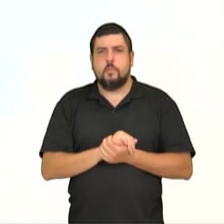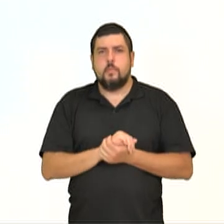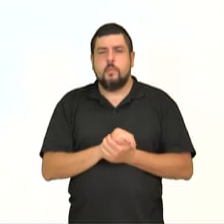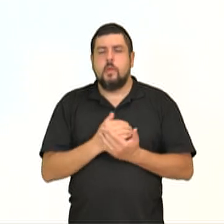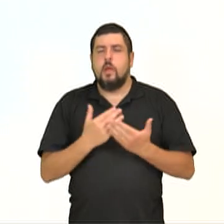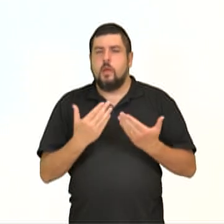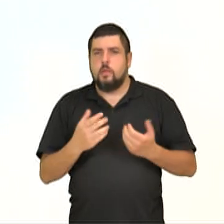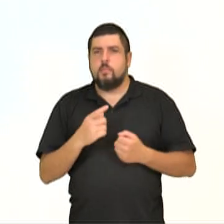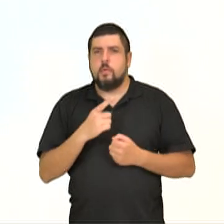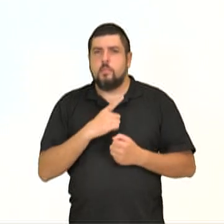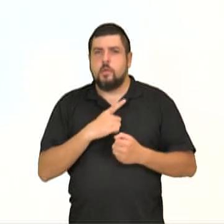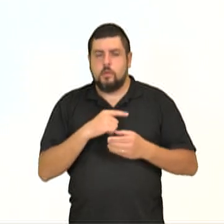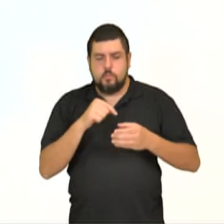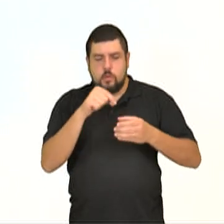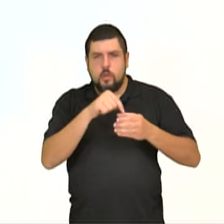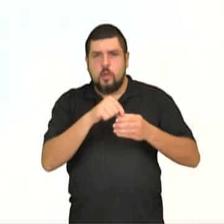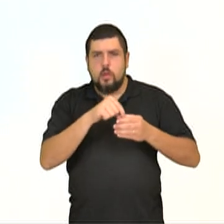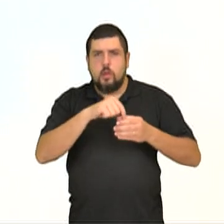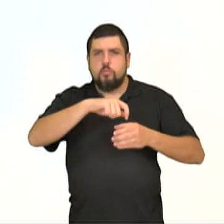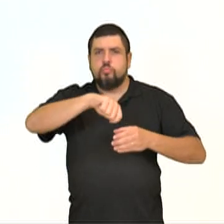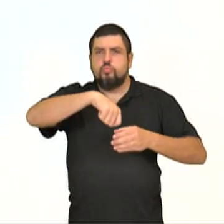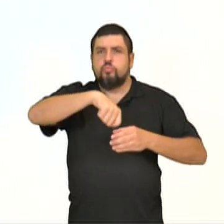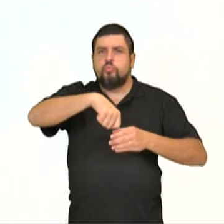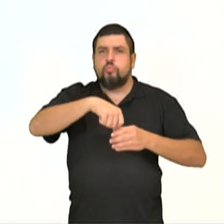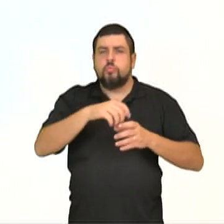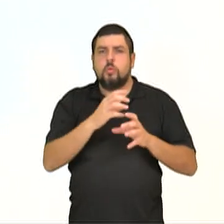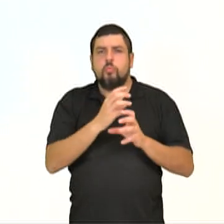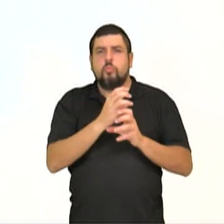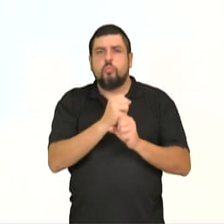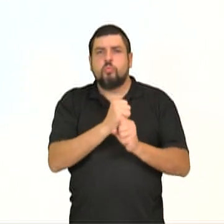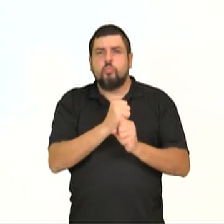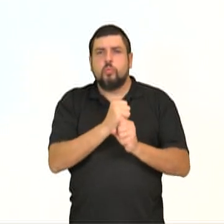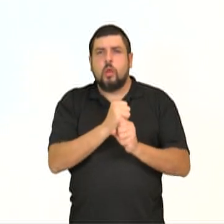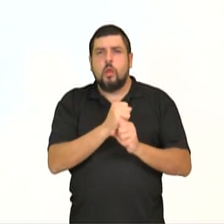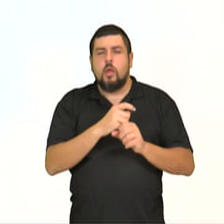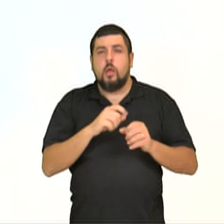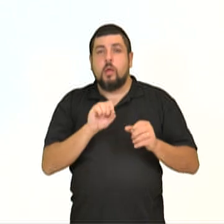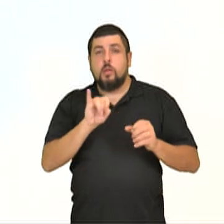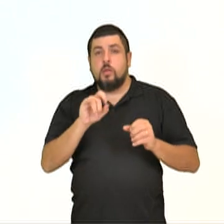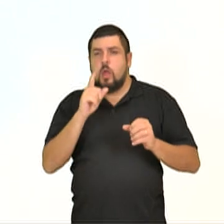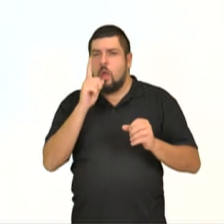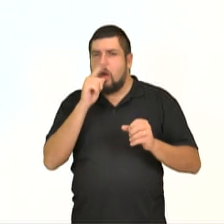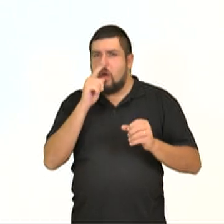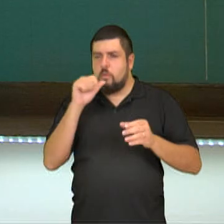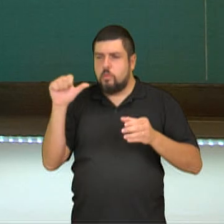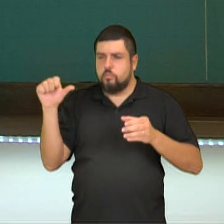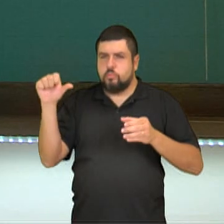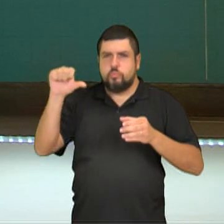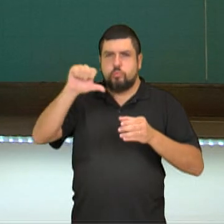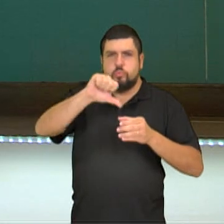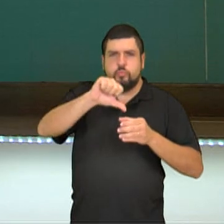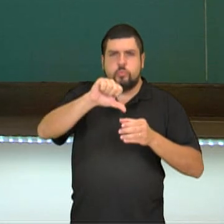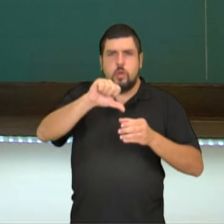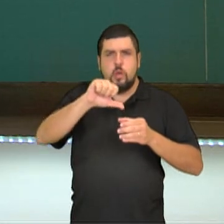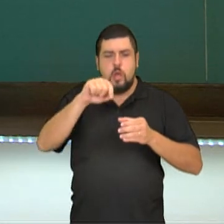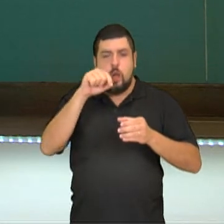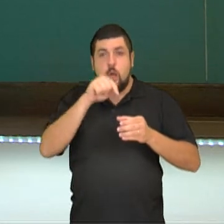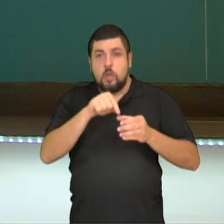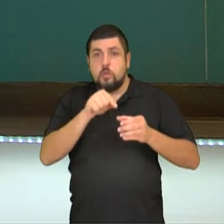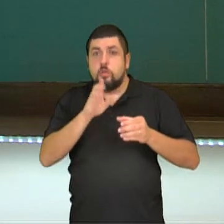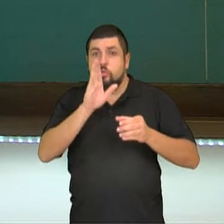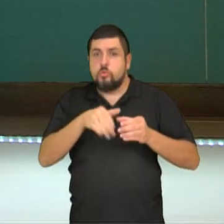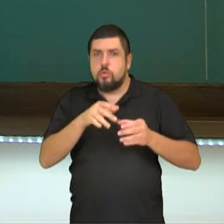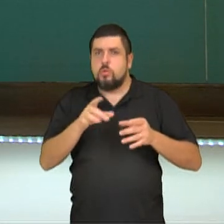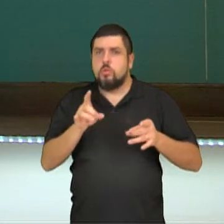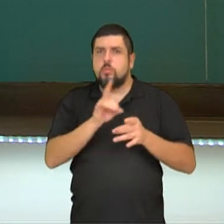tenho uma determinada solução e se eu usei o solvente água, eu vou estar adicionando mais água numa solução que já existe,